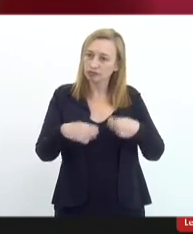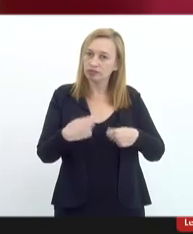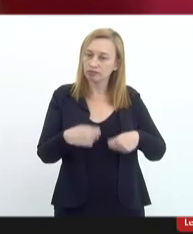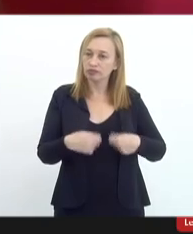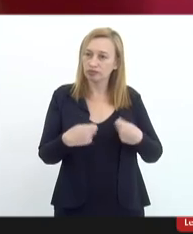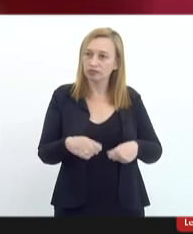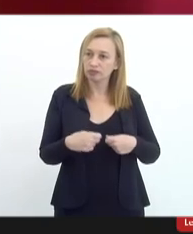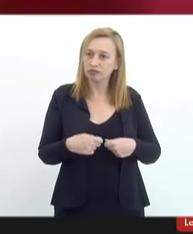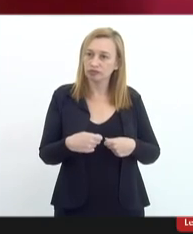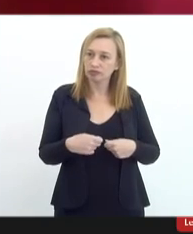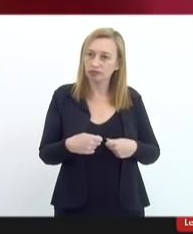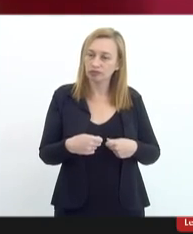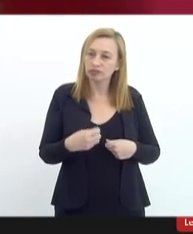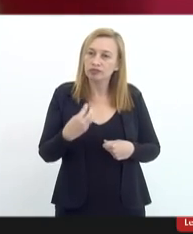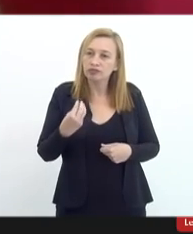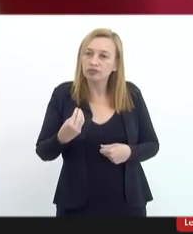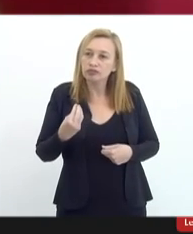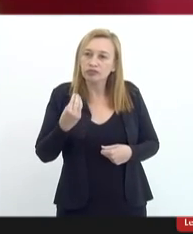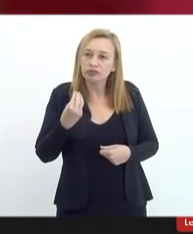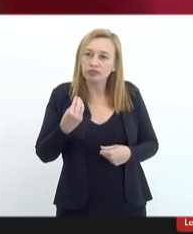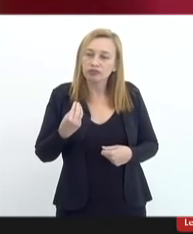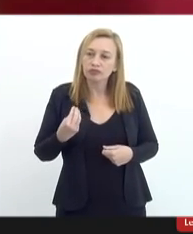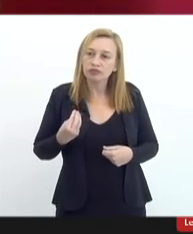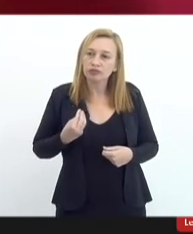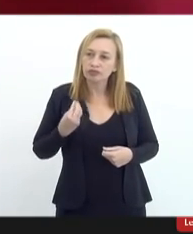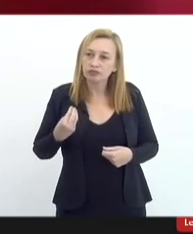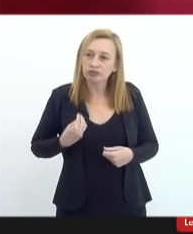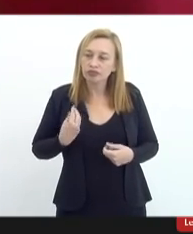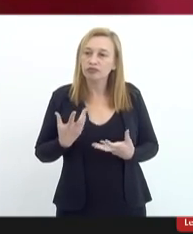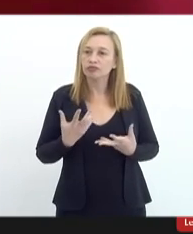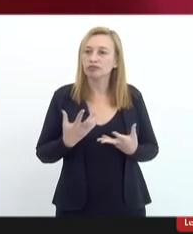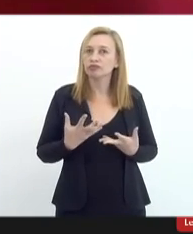estar convivendo, e ela conta